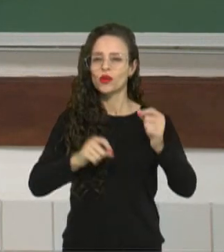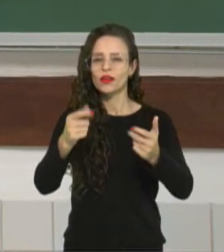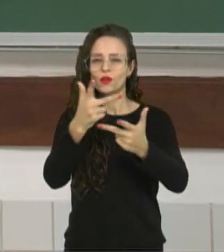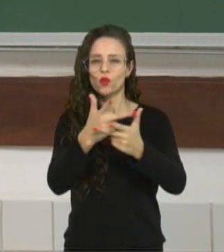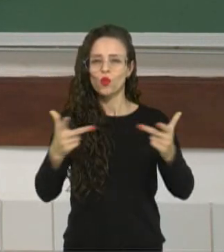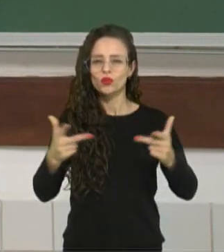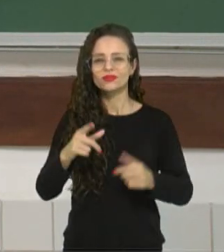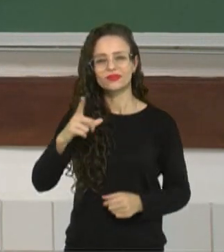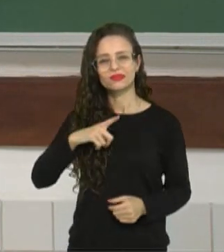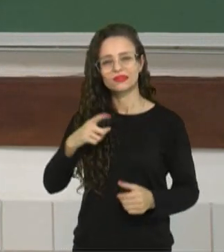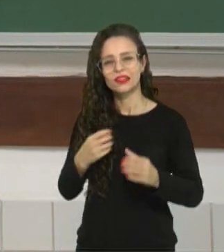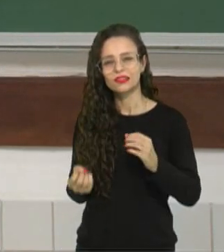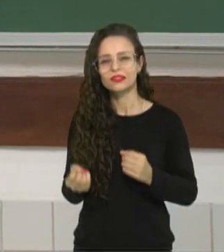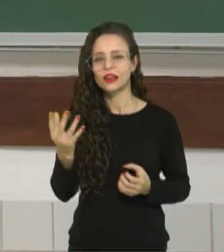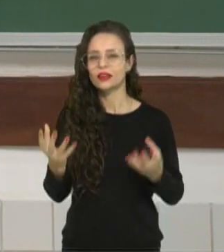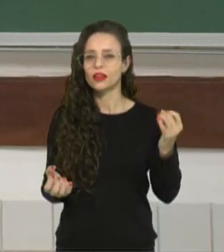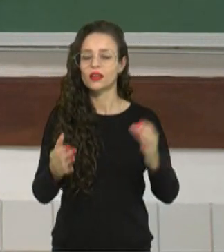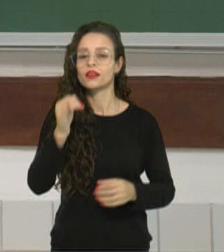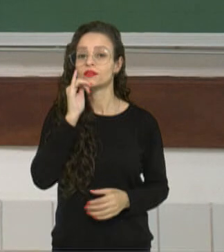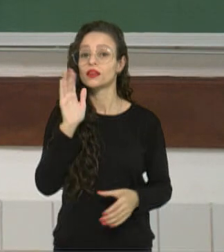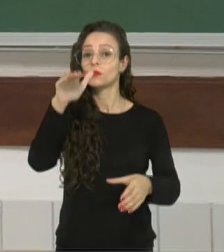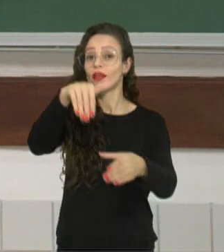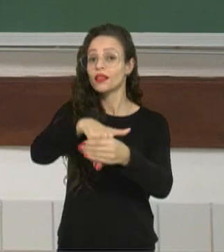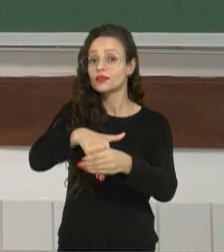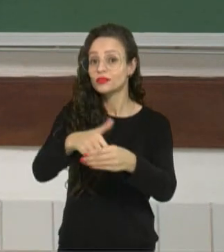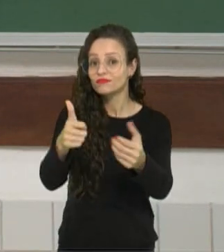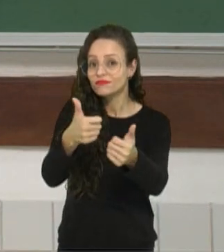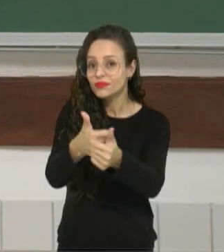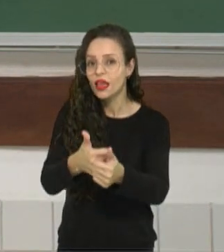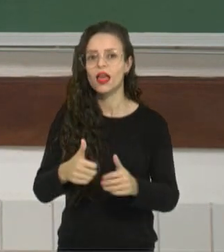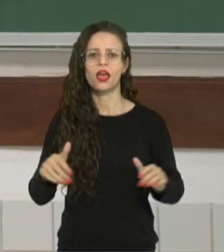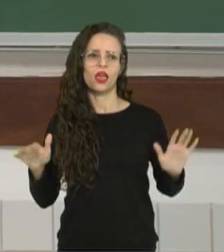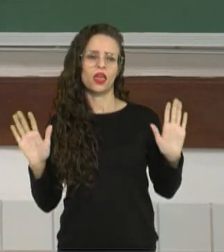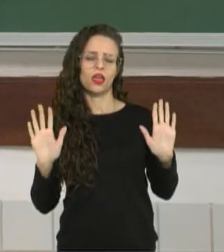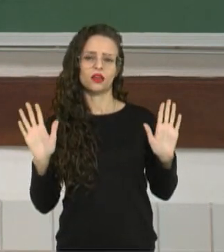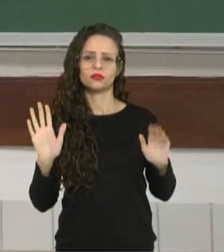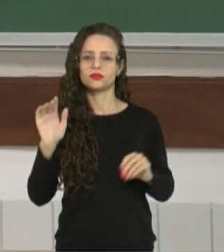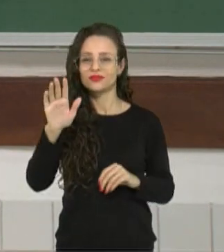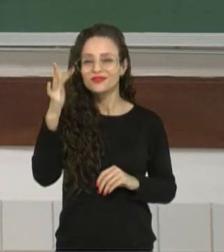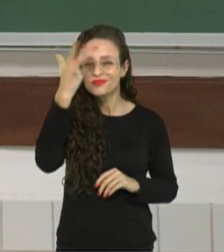acaba criando. Vem eleições por aí. Ah, eu não vou.